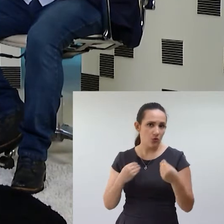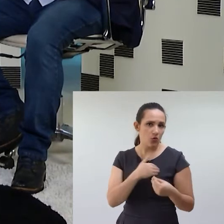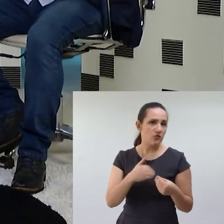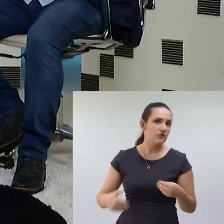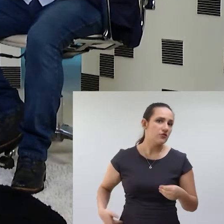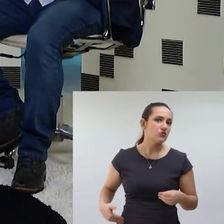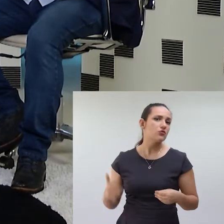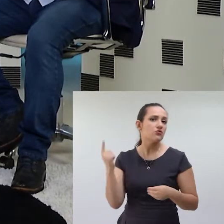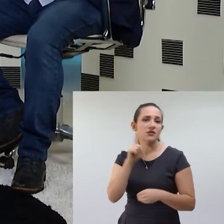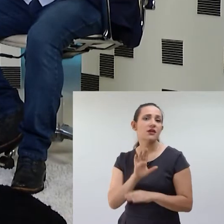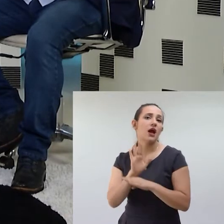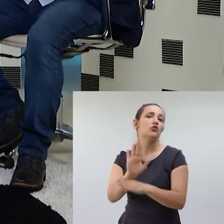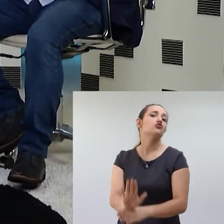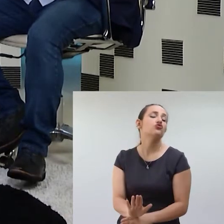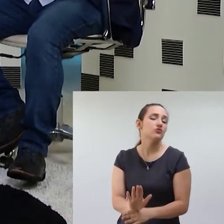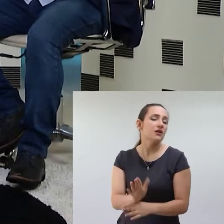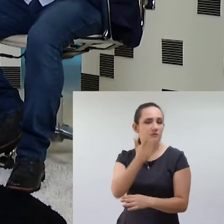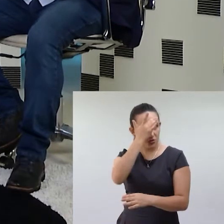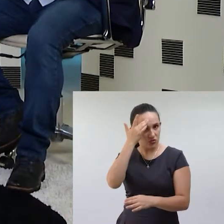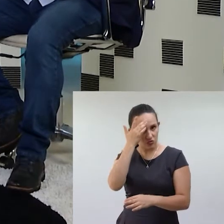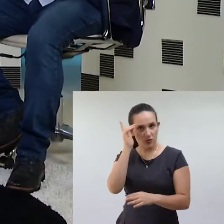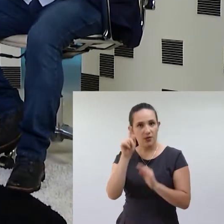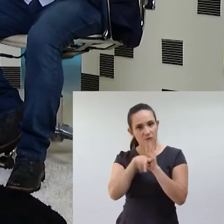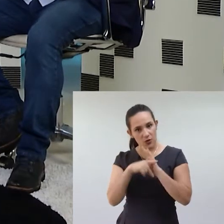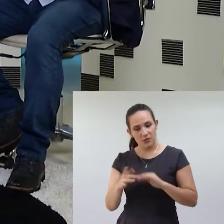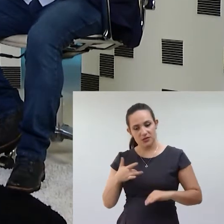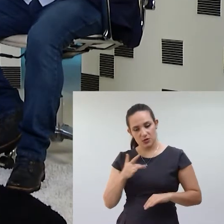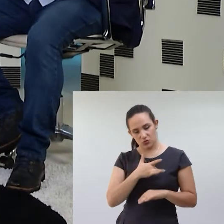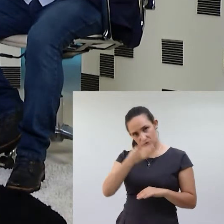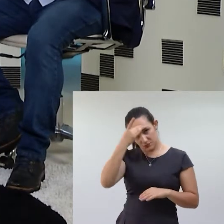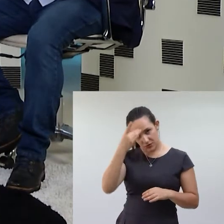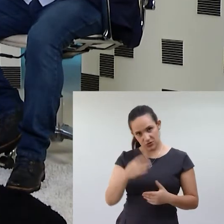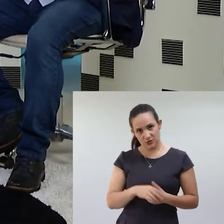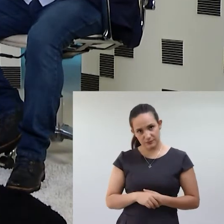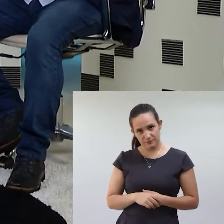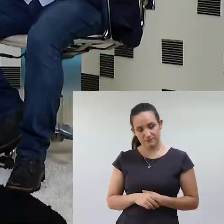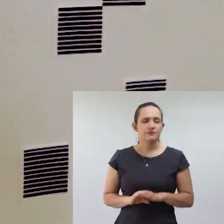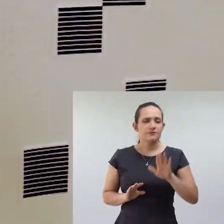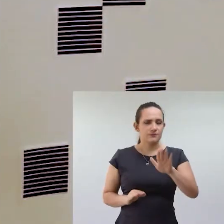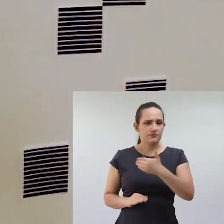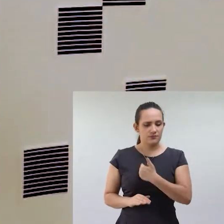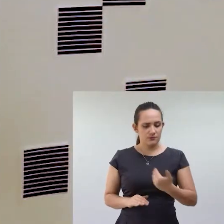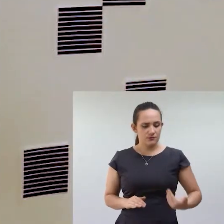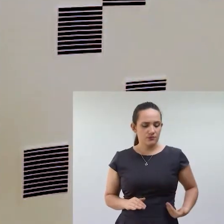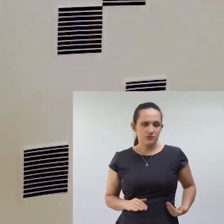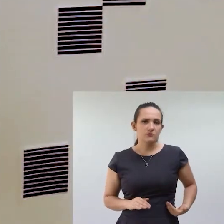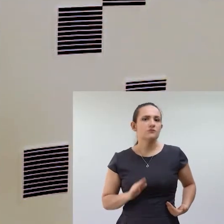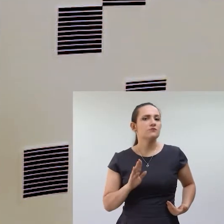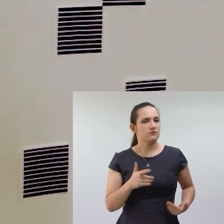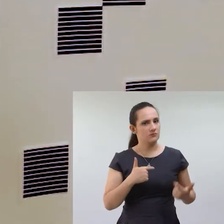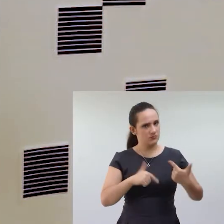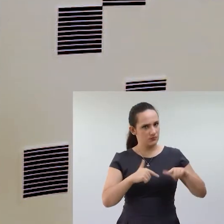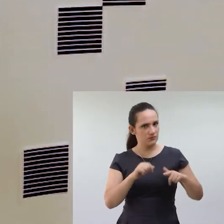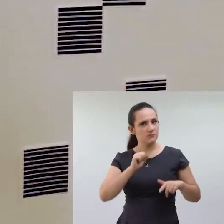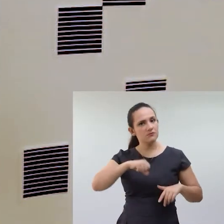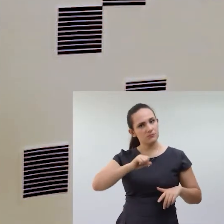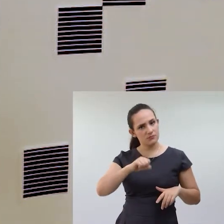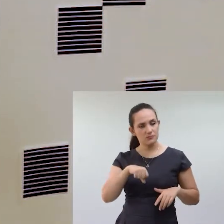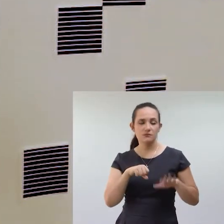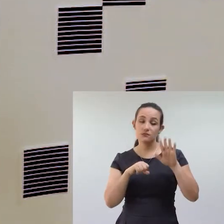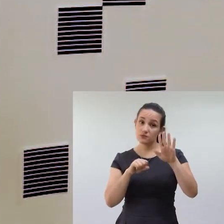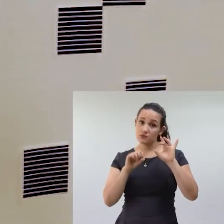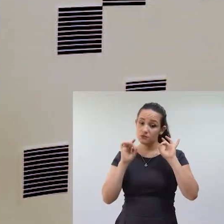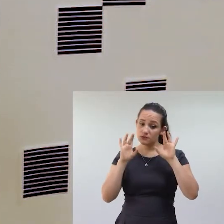percebido a atuação do poder público de Mato Grosso do Sul no que tange ao assunto da saúde mental? O poder público tem